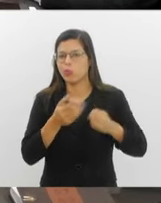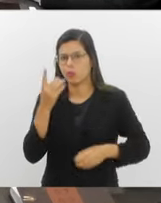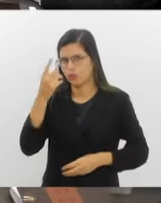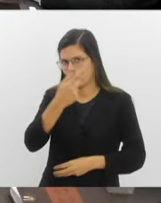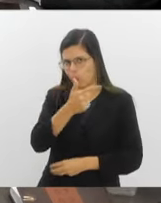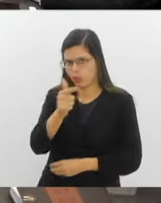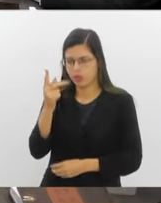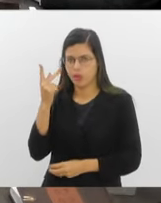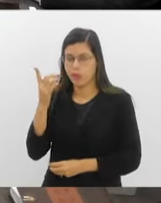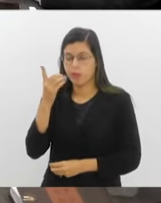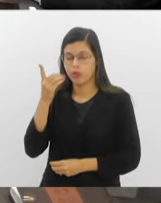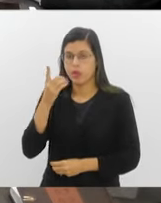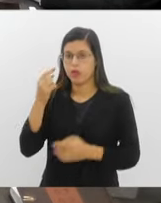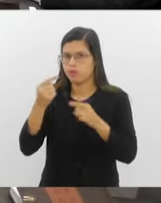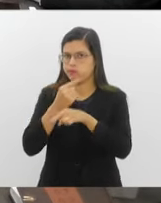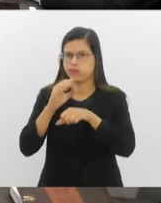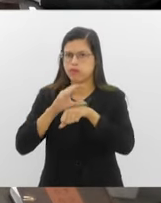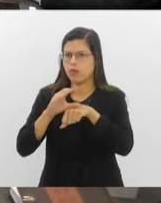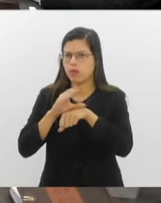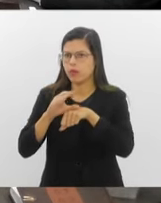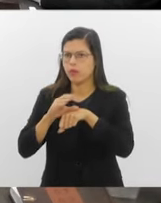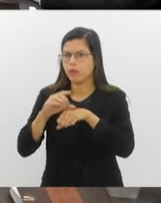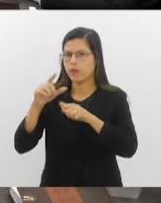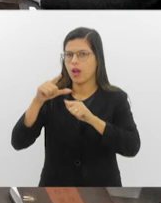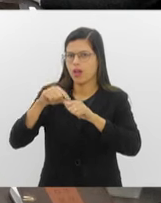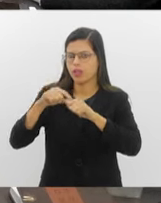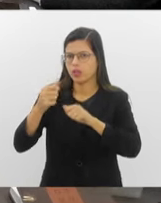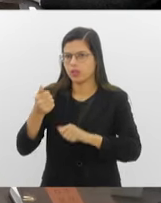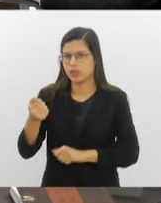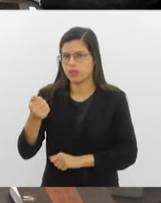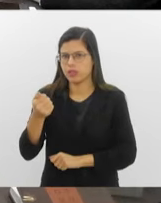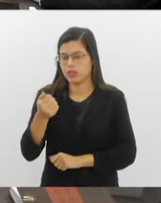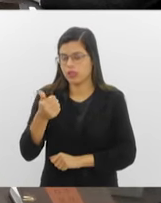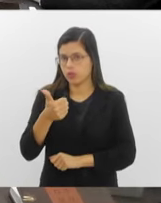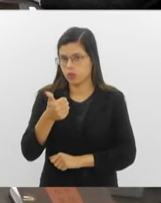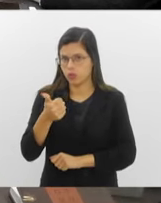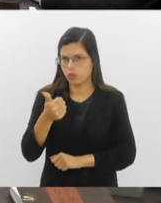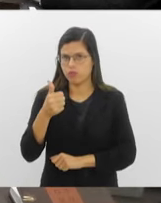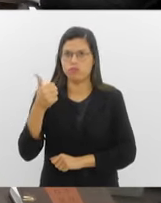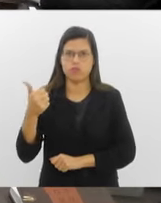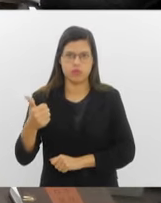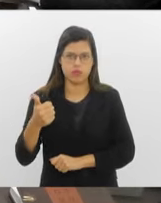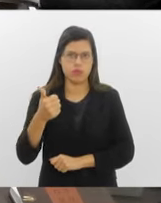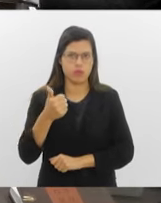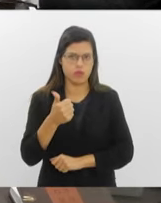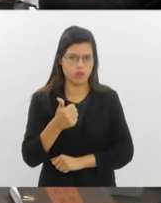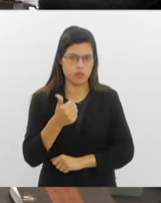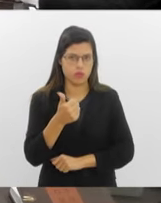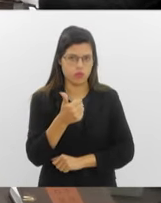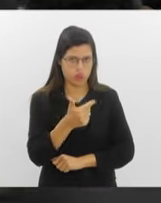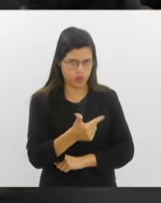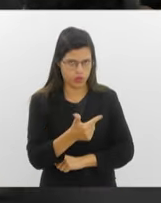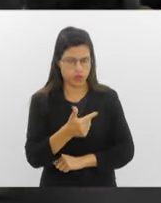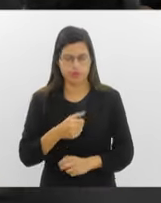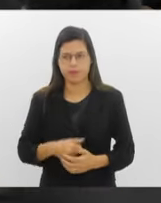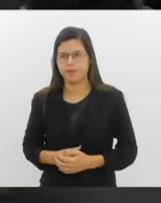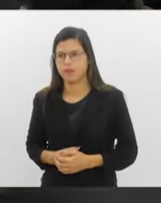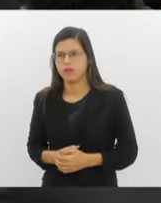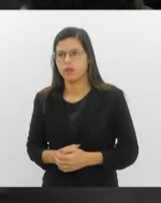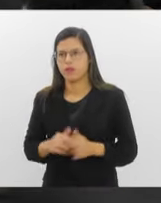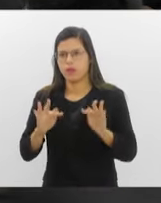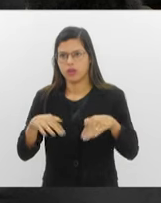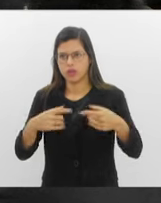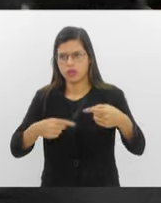inconstitucionalidade com artigo 112. 112 da Constituição. Isso. Então, há sobre a mesa, encerrada a discussão,